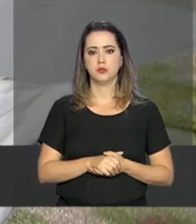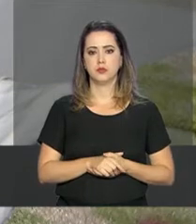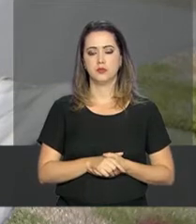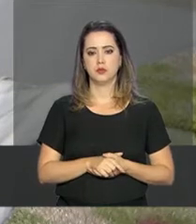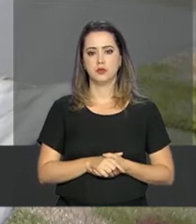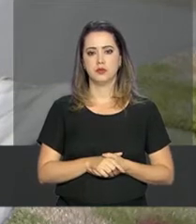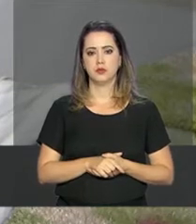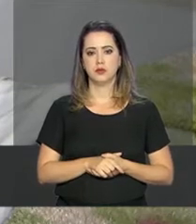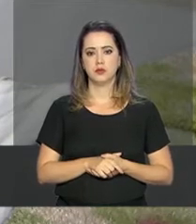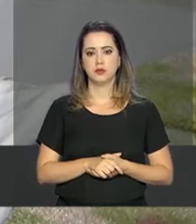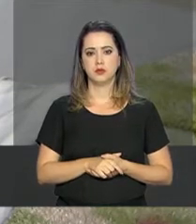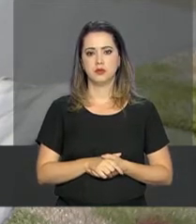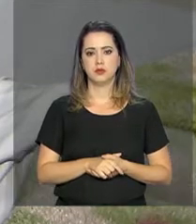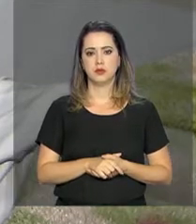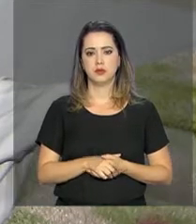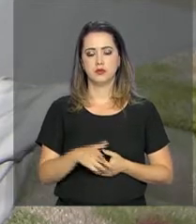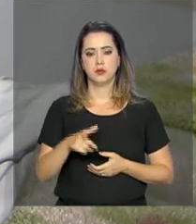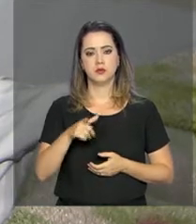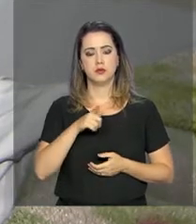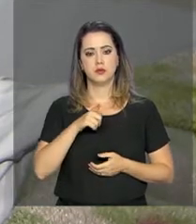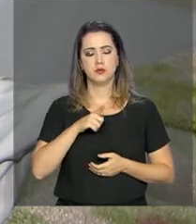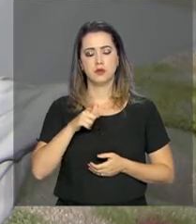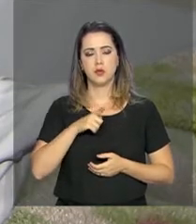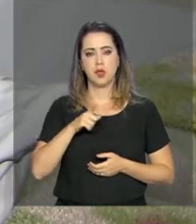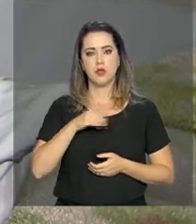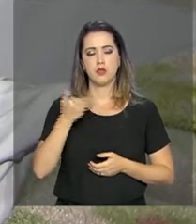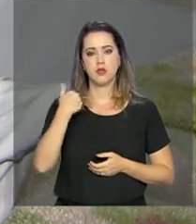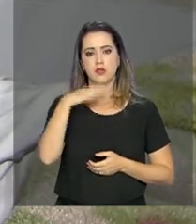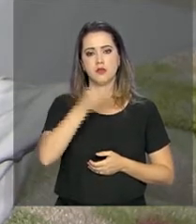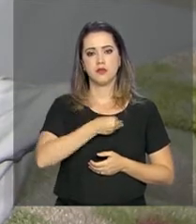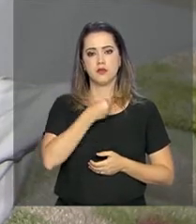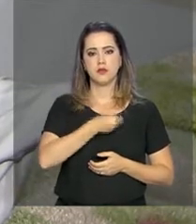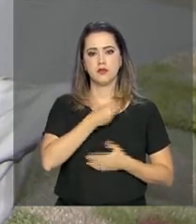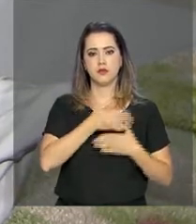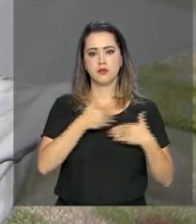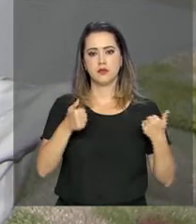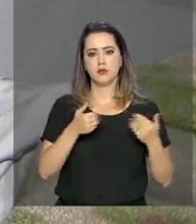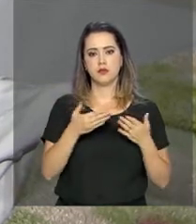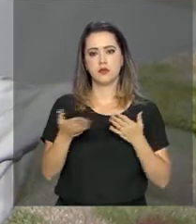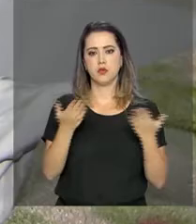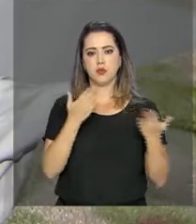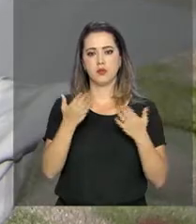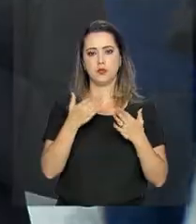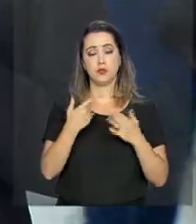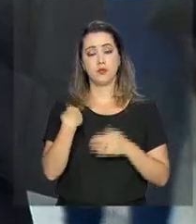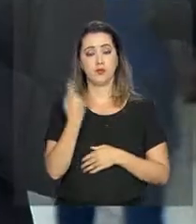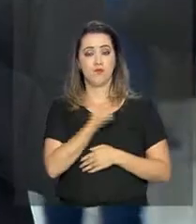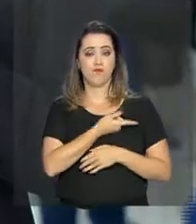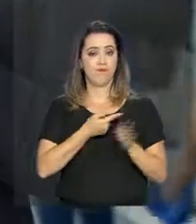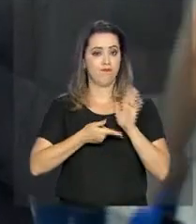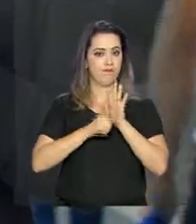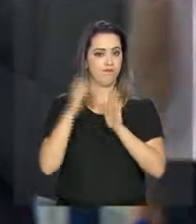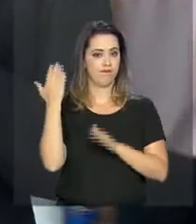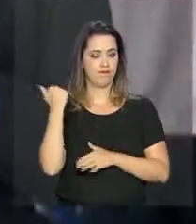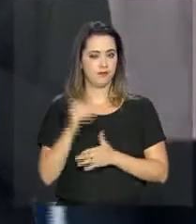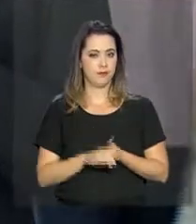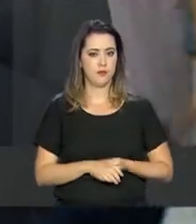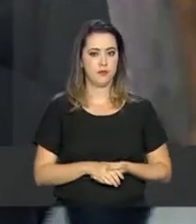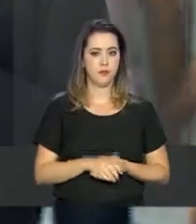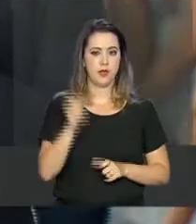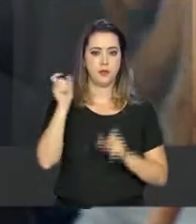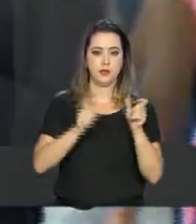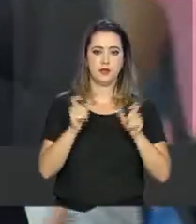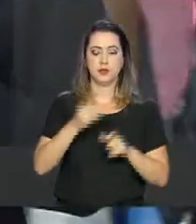têm assim mais coisas melhores do que a gente antigamente brasileiros vivendo mais